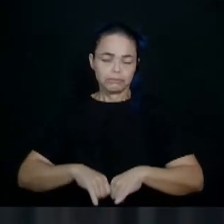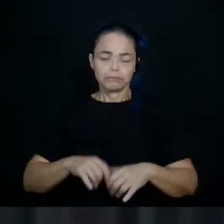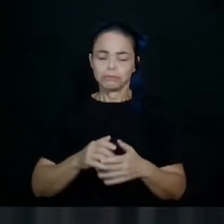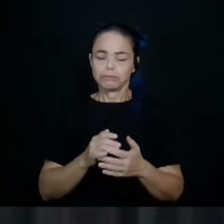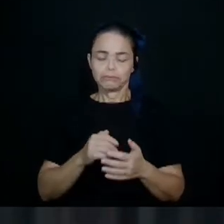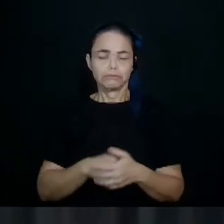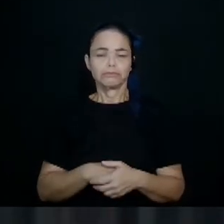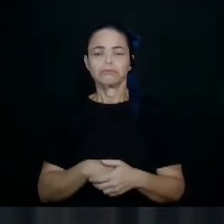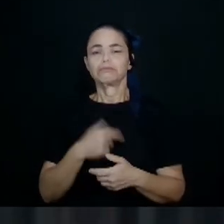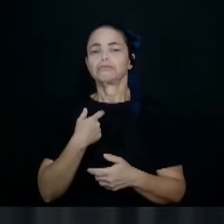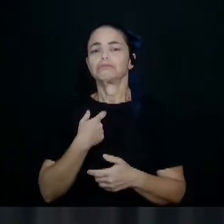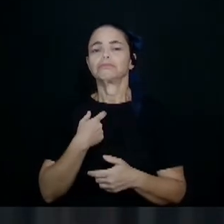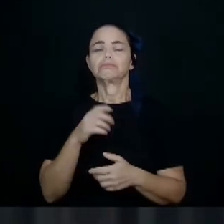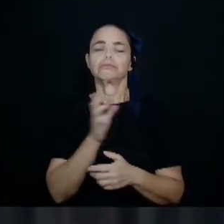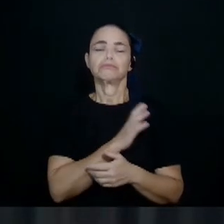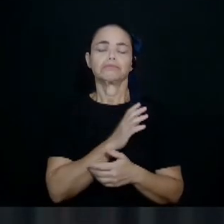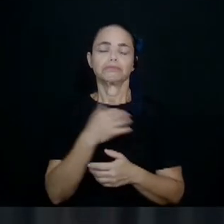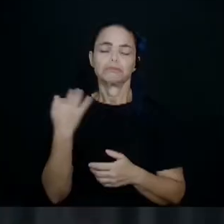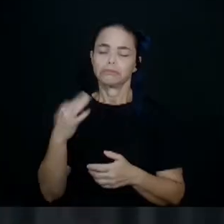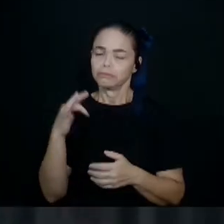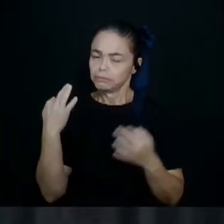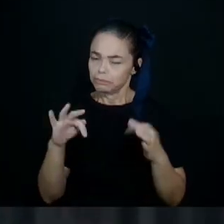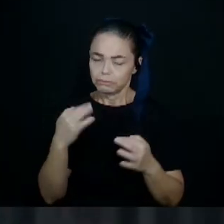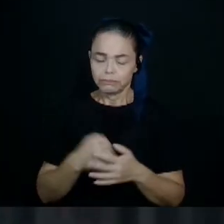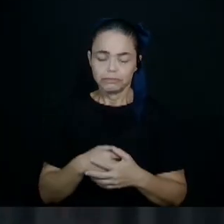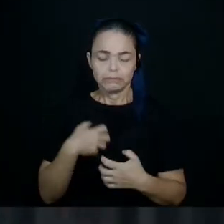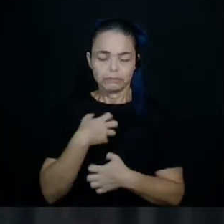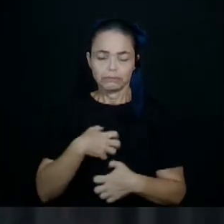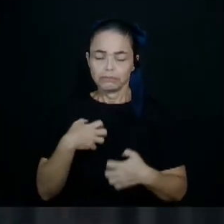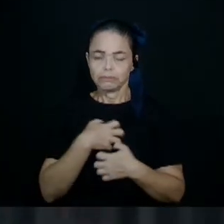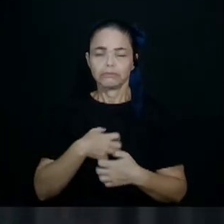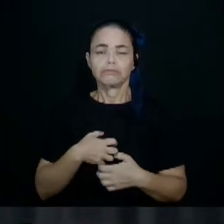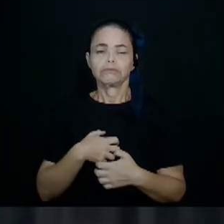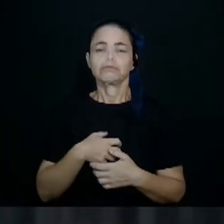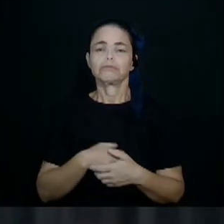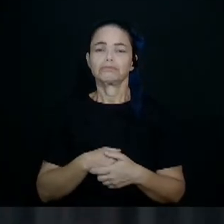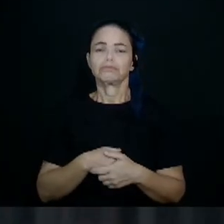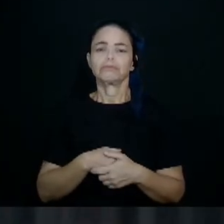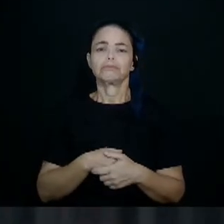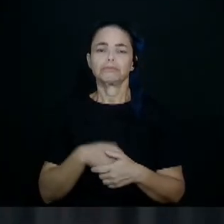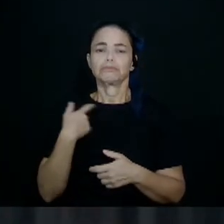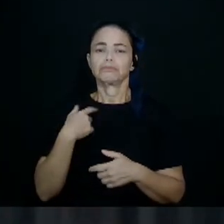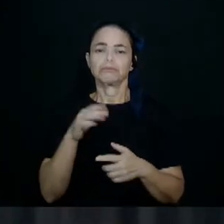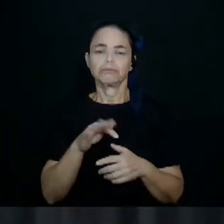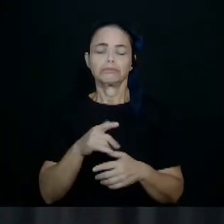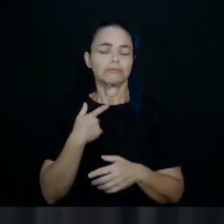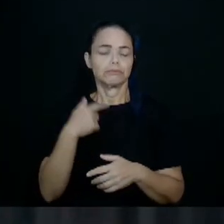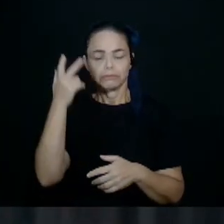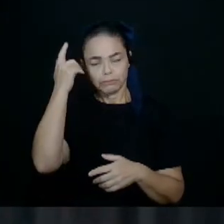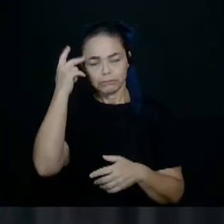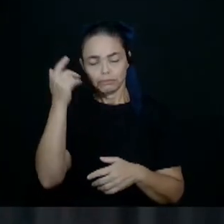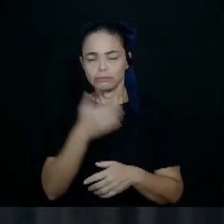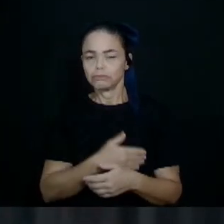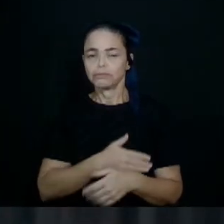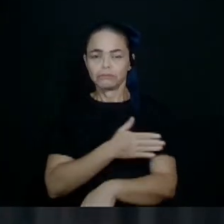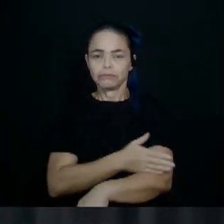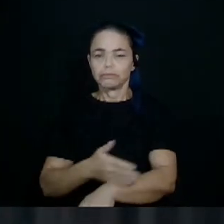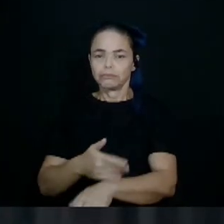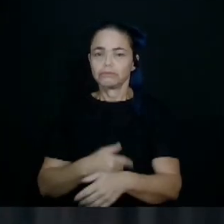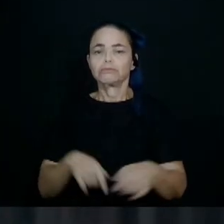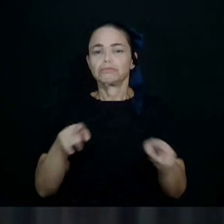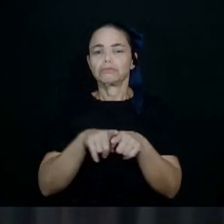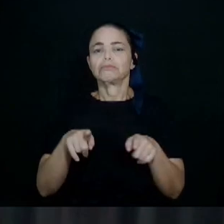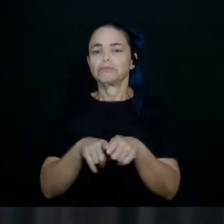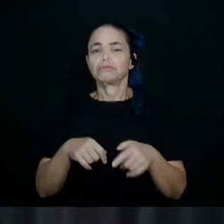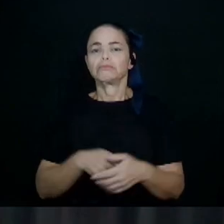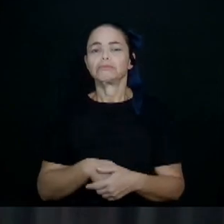né? Aquilo não te traz nenhum desgaste emocional, é só um hobby, não tem problema. E também tem o ponto das